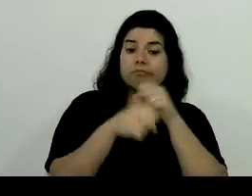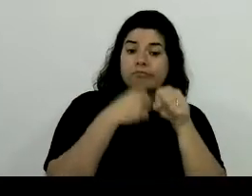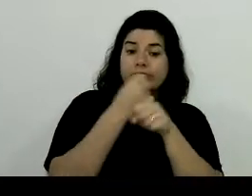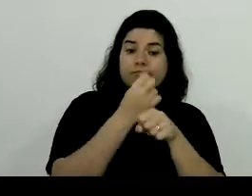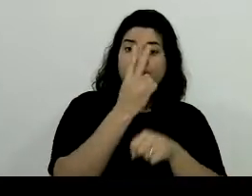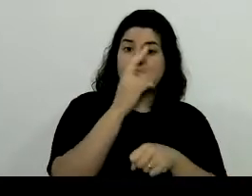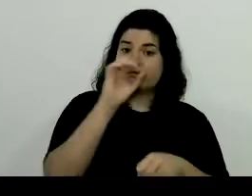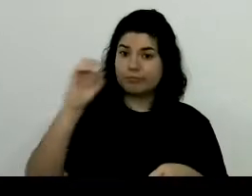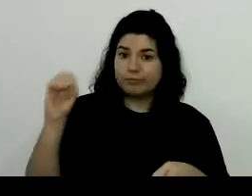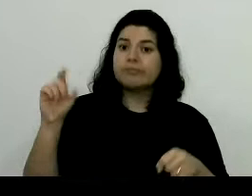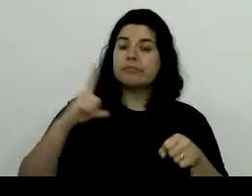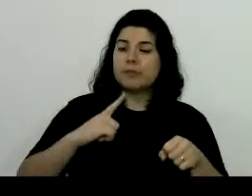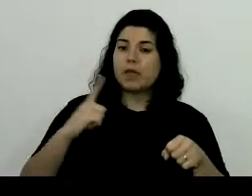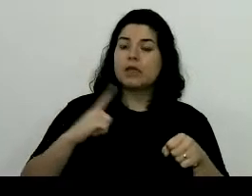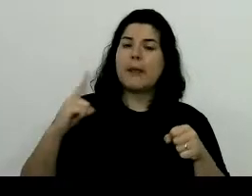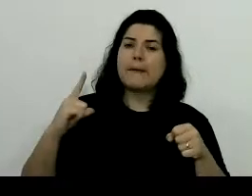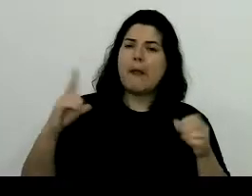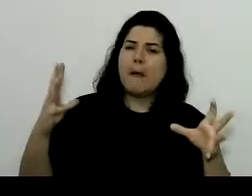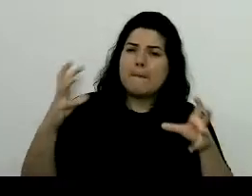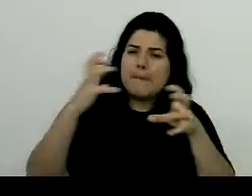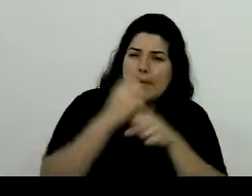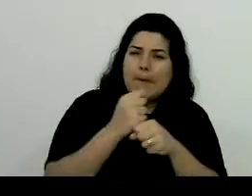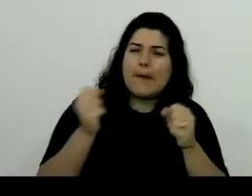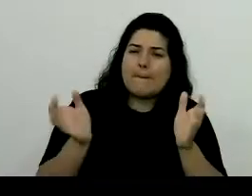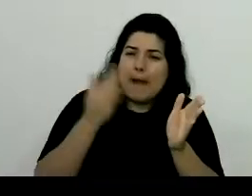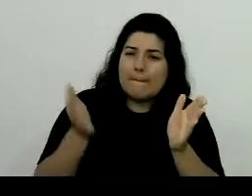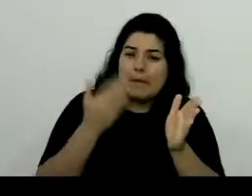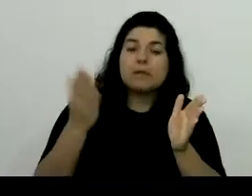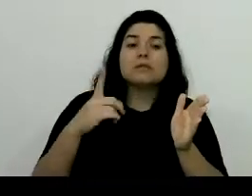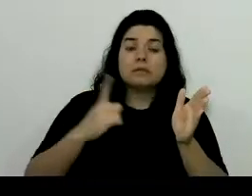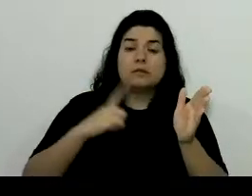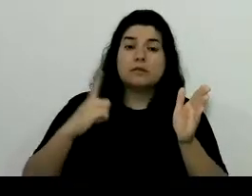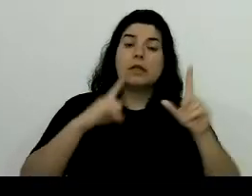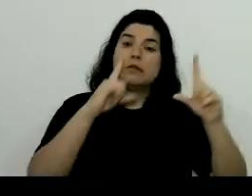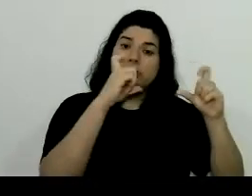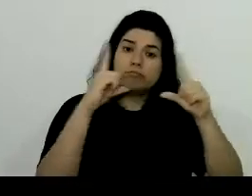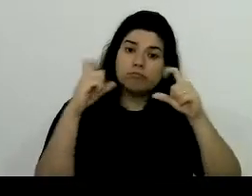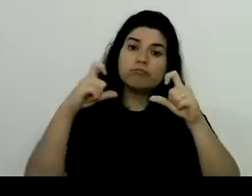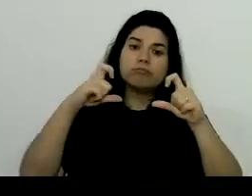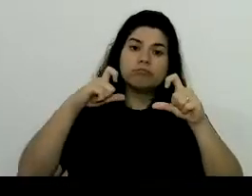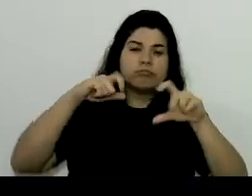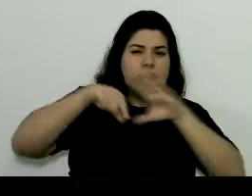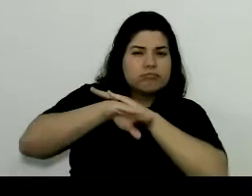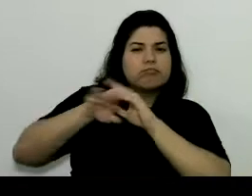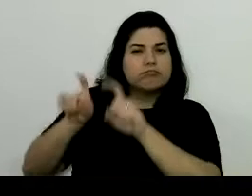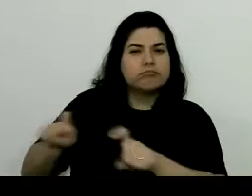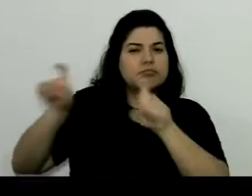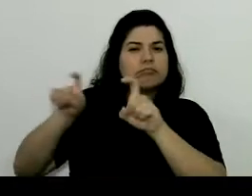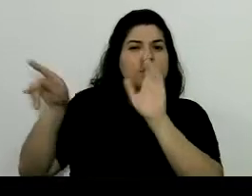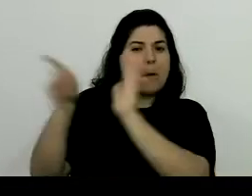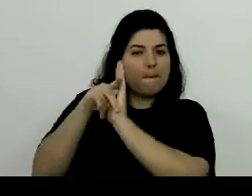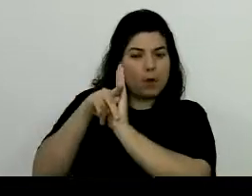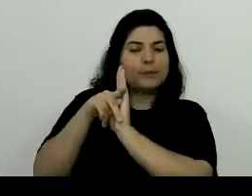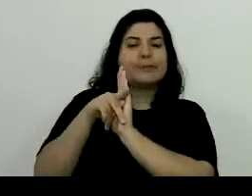vem produzindo e acumulando um arquivo nato digital próprio, né?